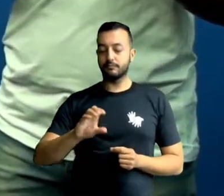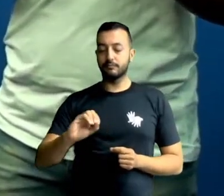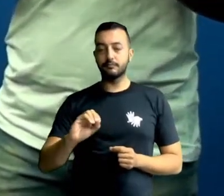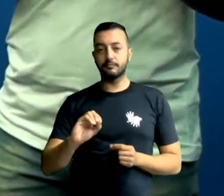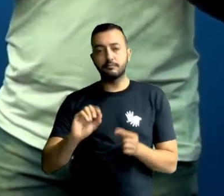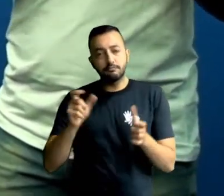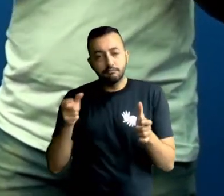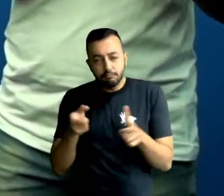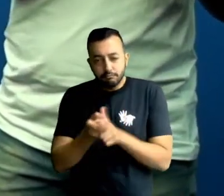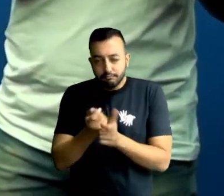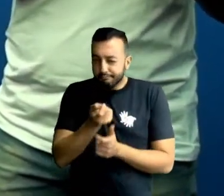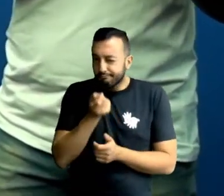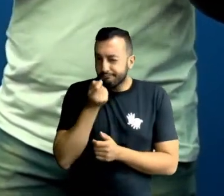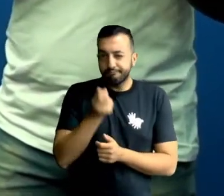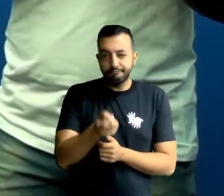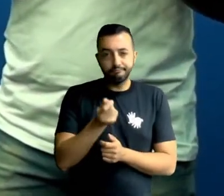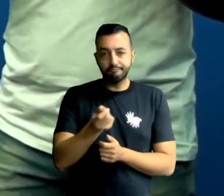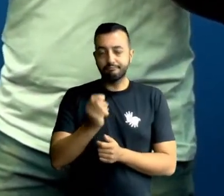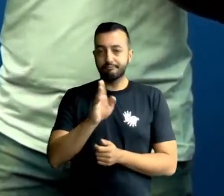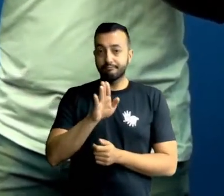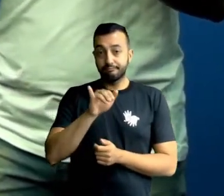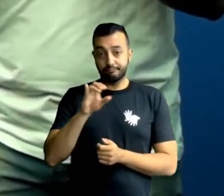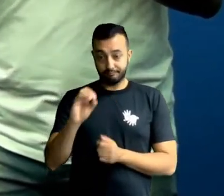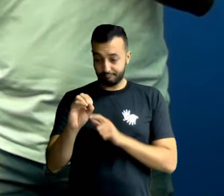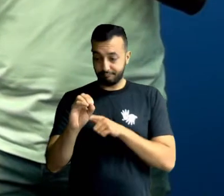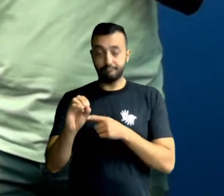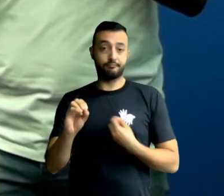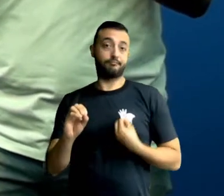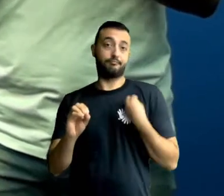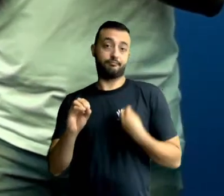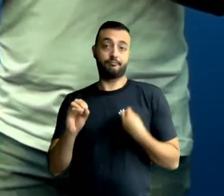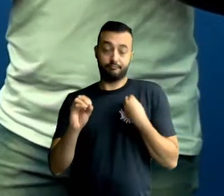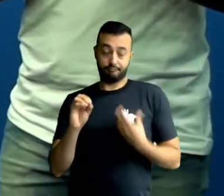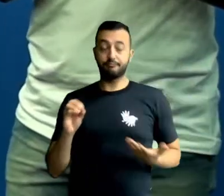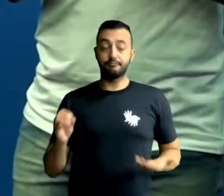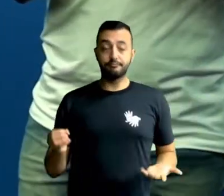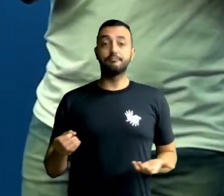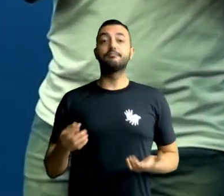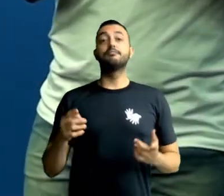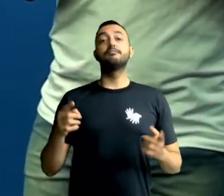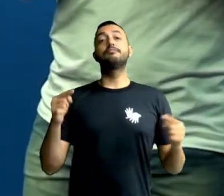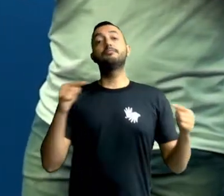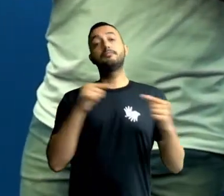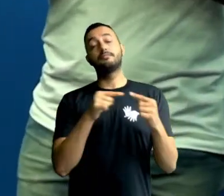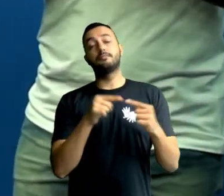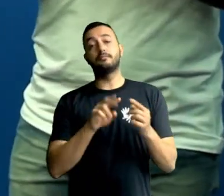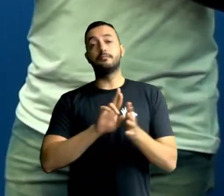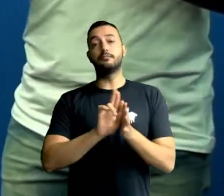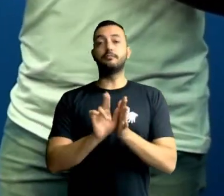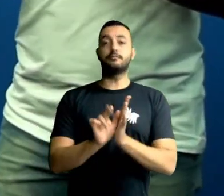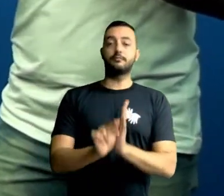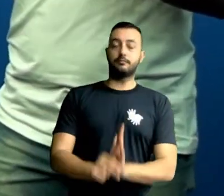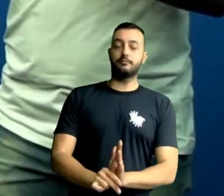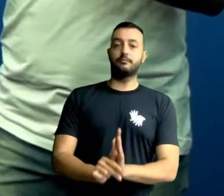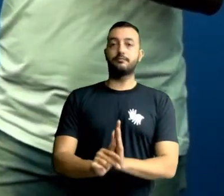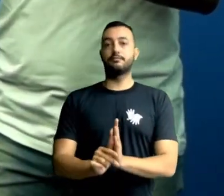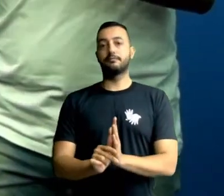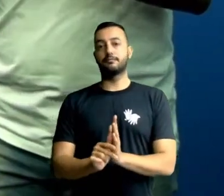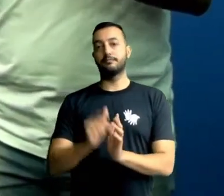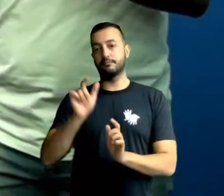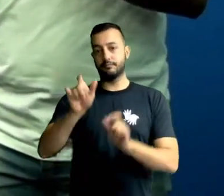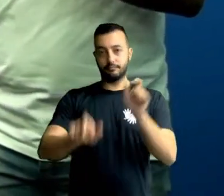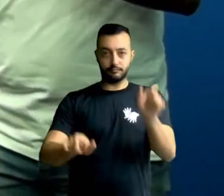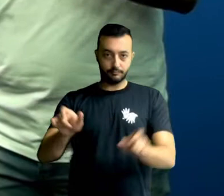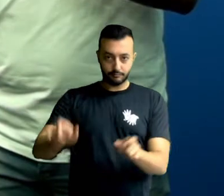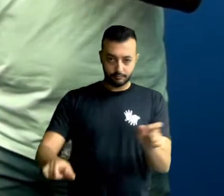vidas, micro, pequeno e biovida, esse micróbio refere-se a diversos tipos